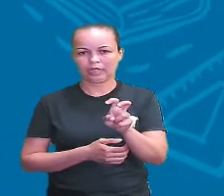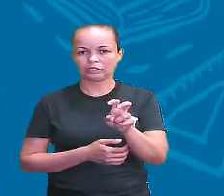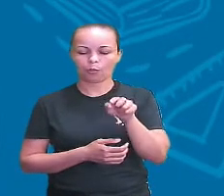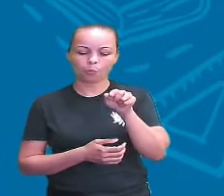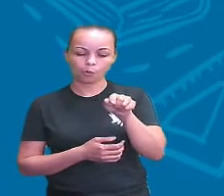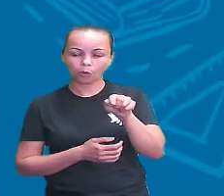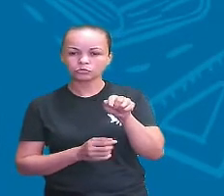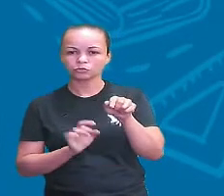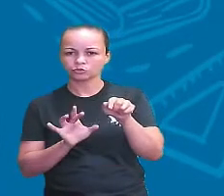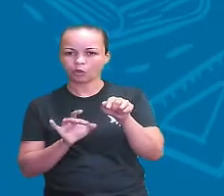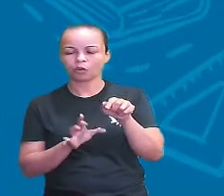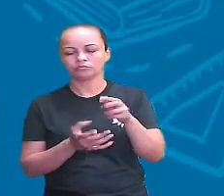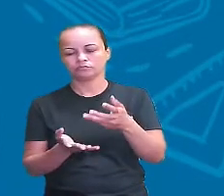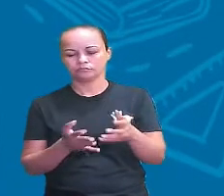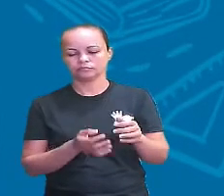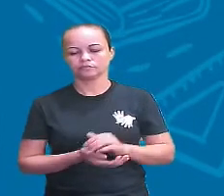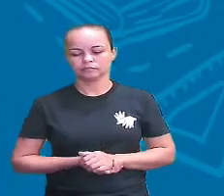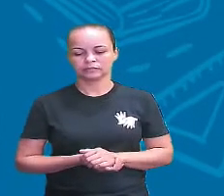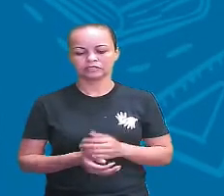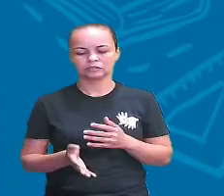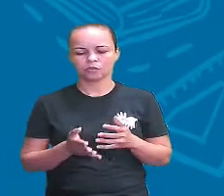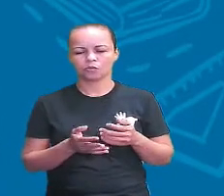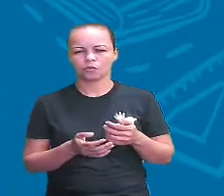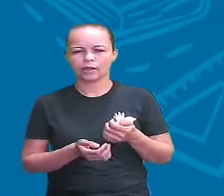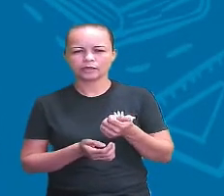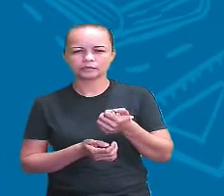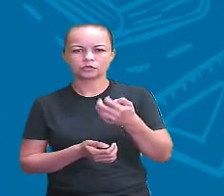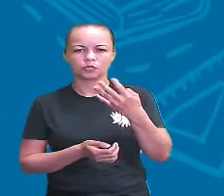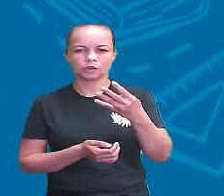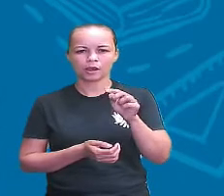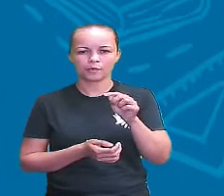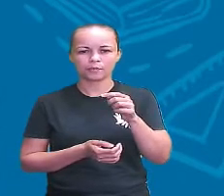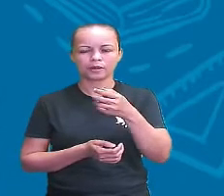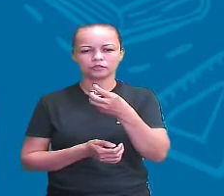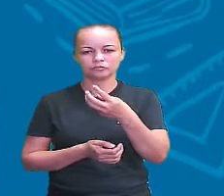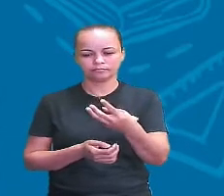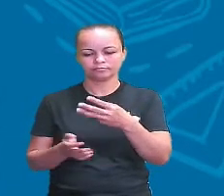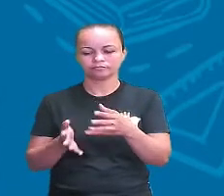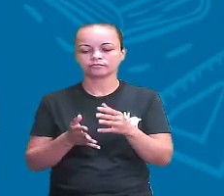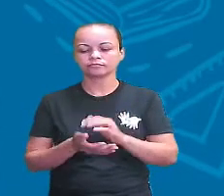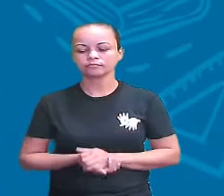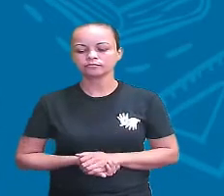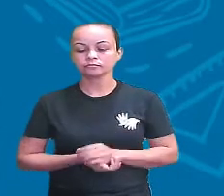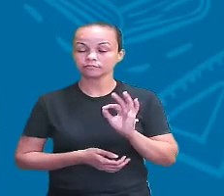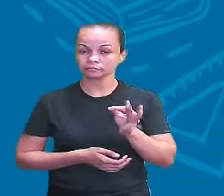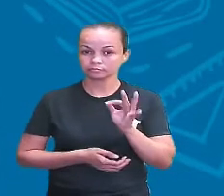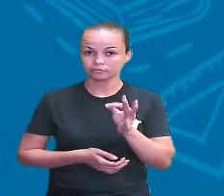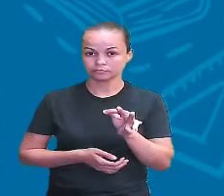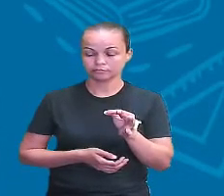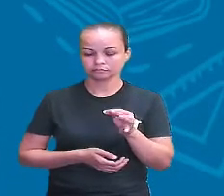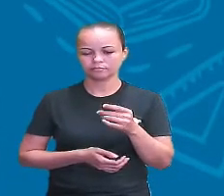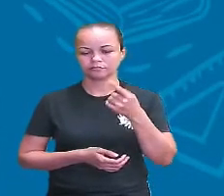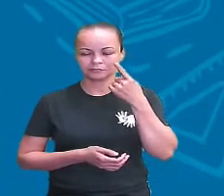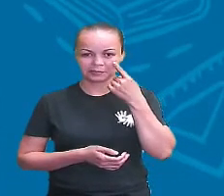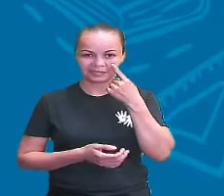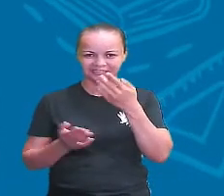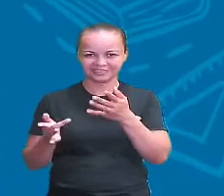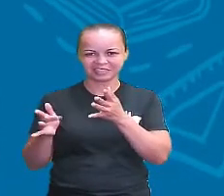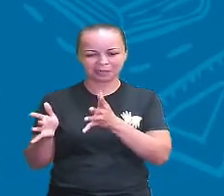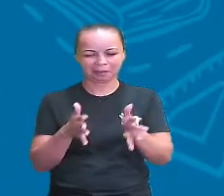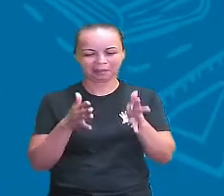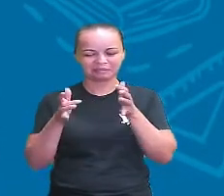3, ou seja, passou 1/4 das 3. Certo, gente? Com relação aí, que